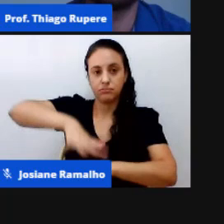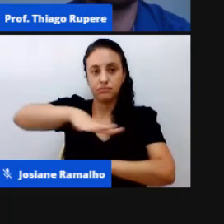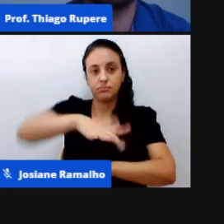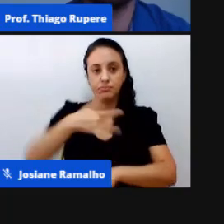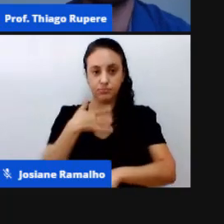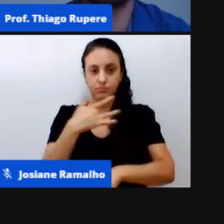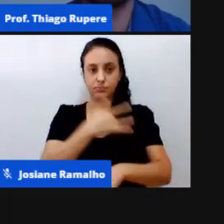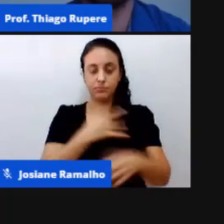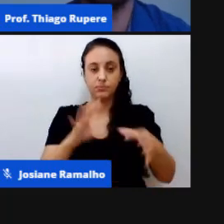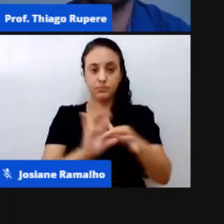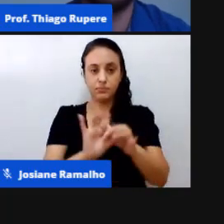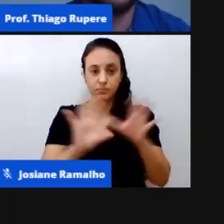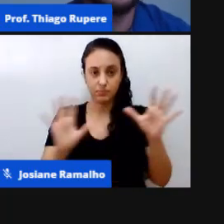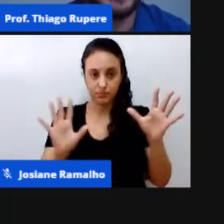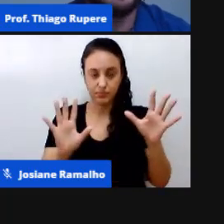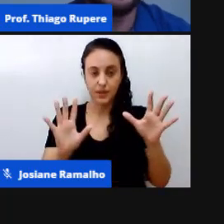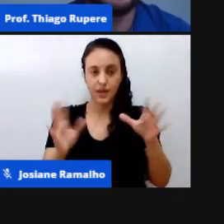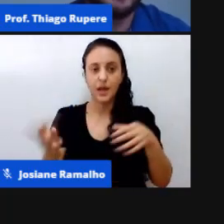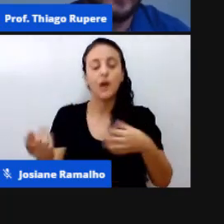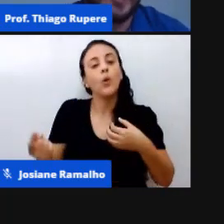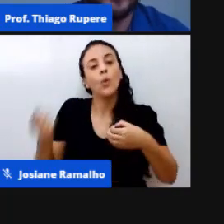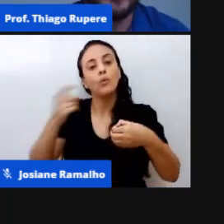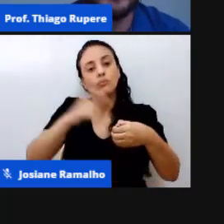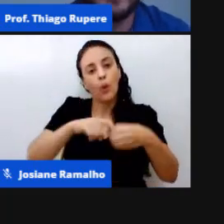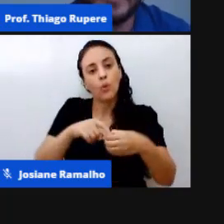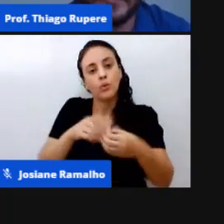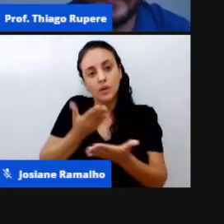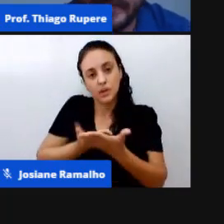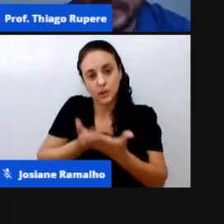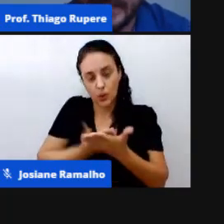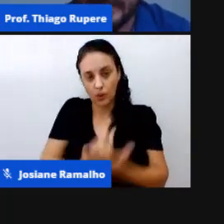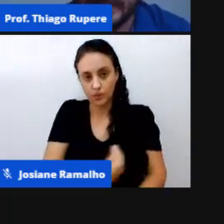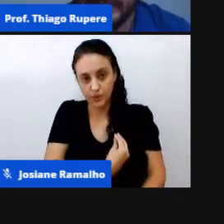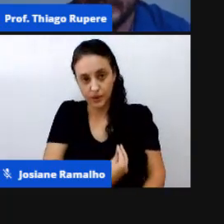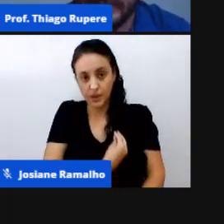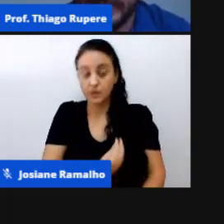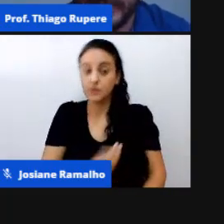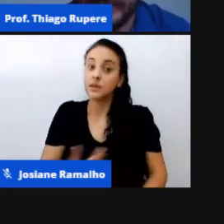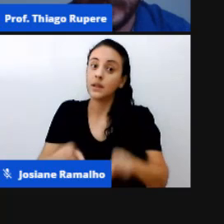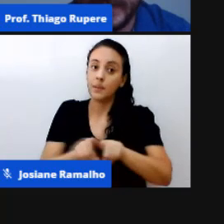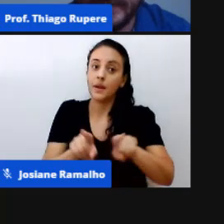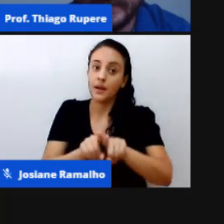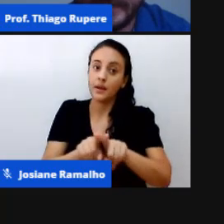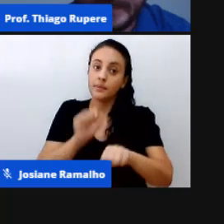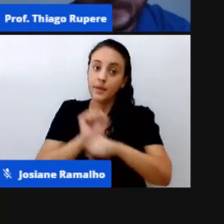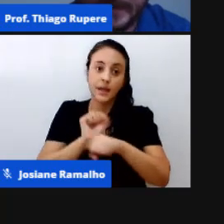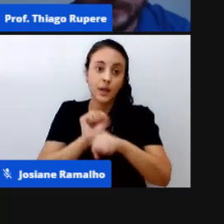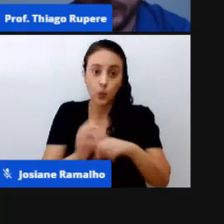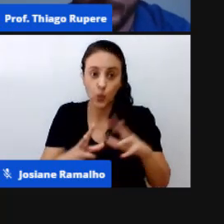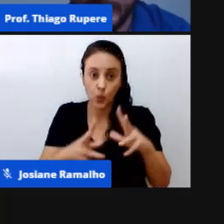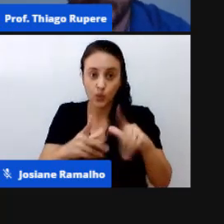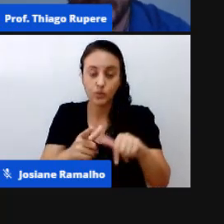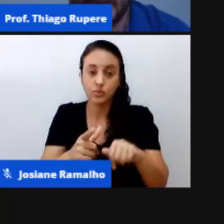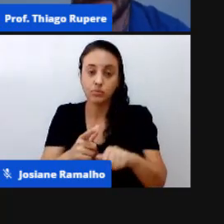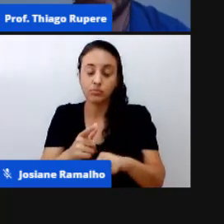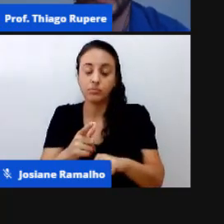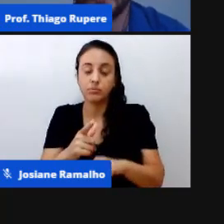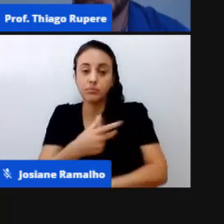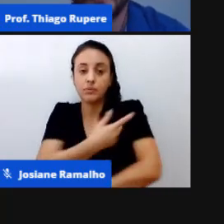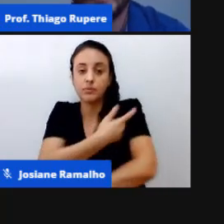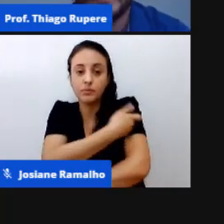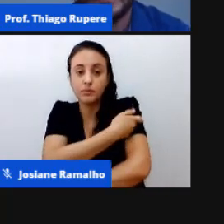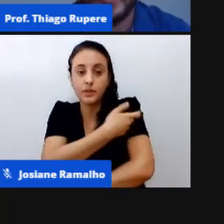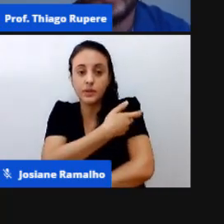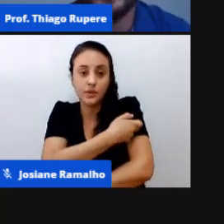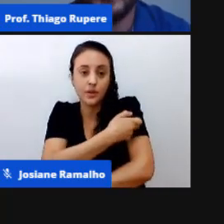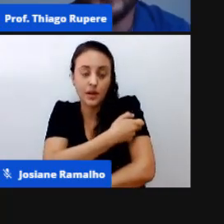liberarem para a gente poder voltar, assim que tivermos vacinas também, né, para todos os profissionais envolvidos na